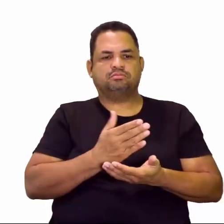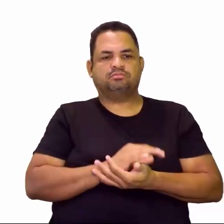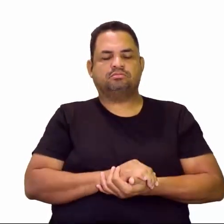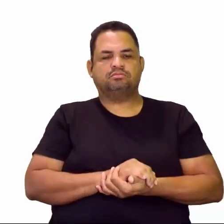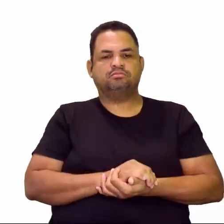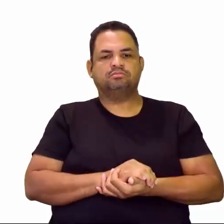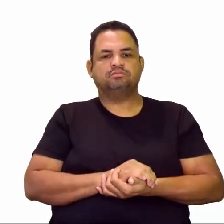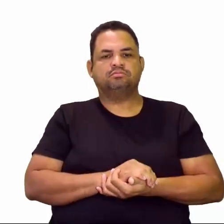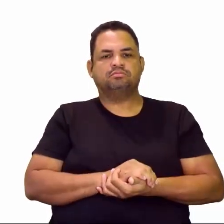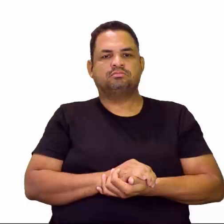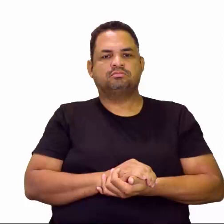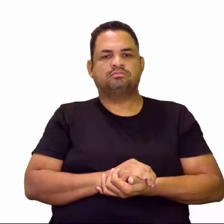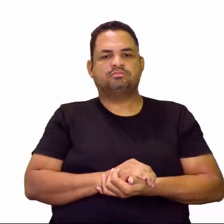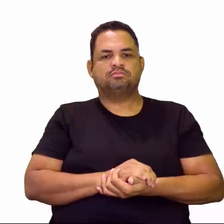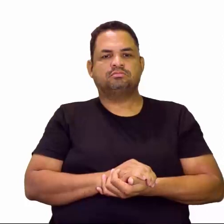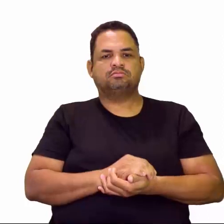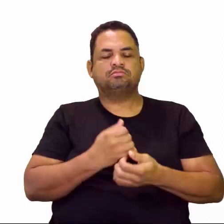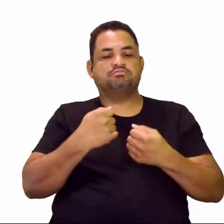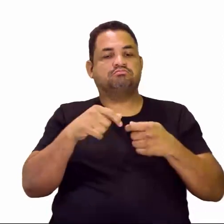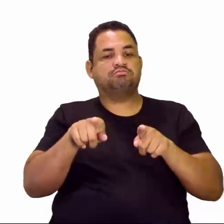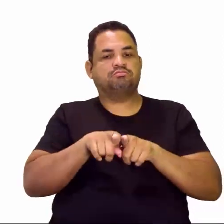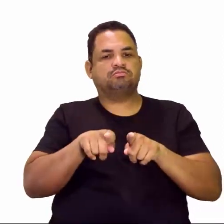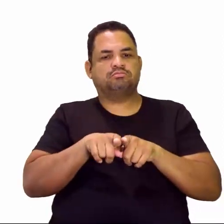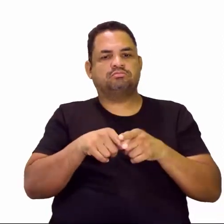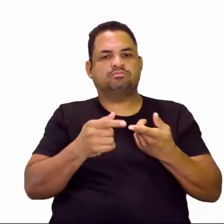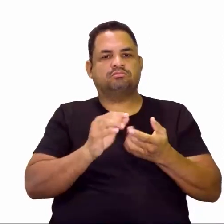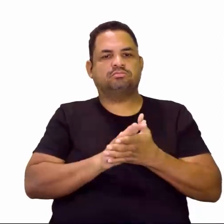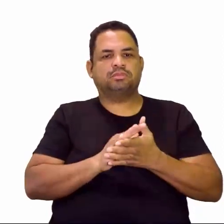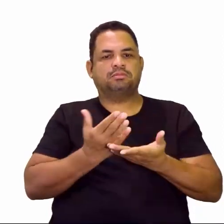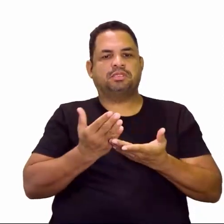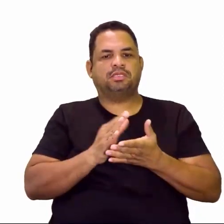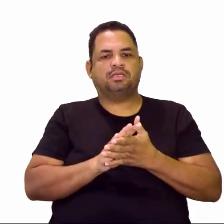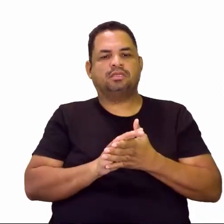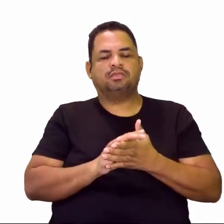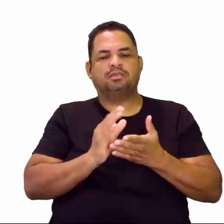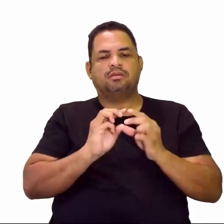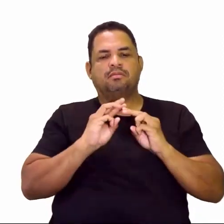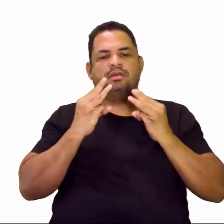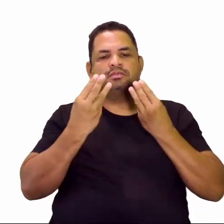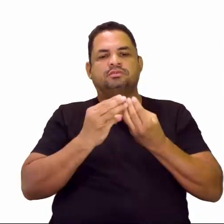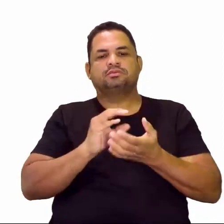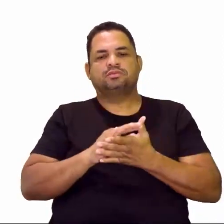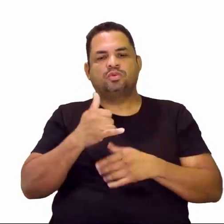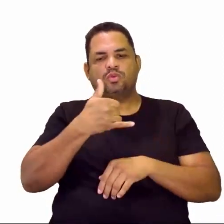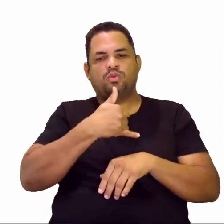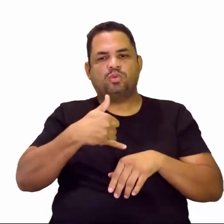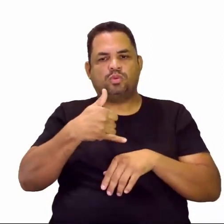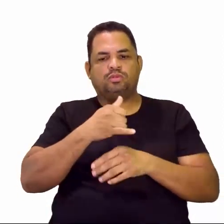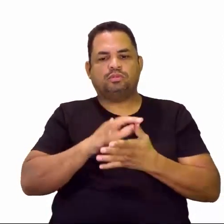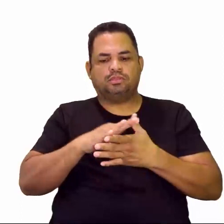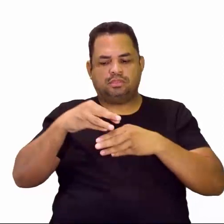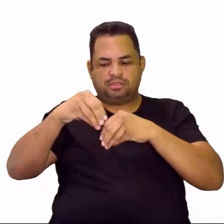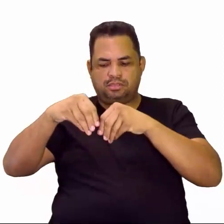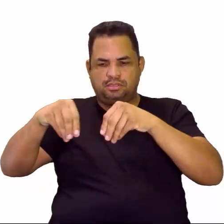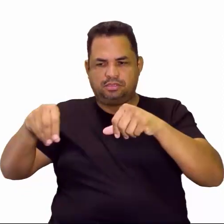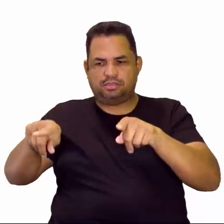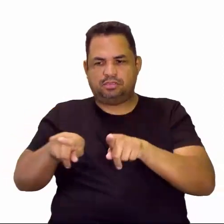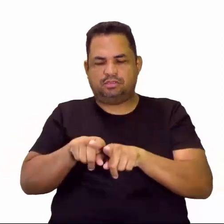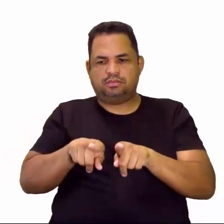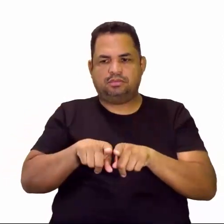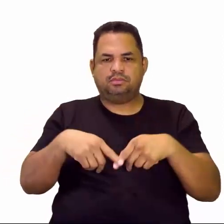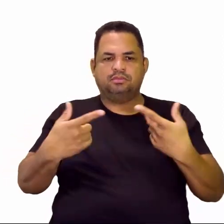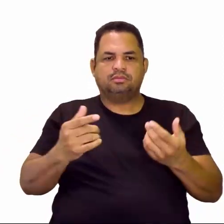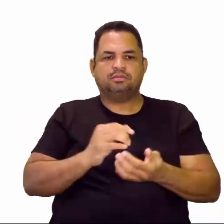vai ter a densidade da água. Você pode medir a massa do óleo e areia, independente do estado físico, você pode